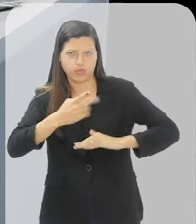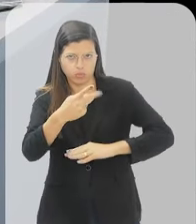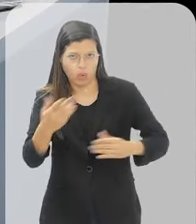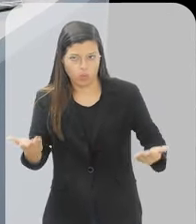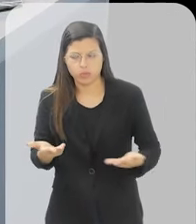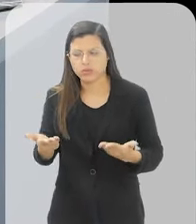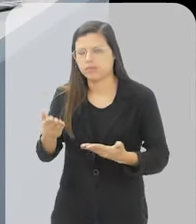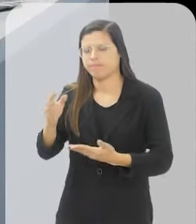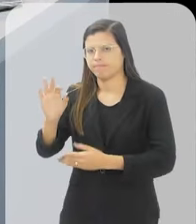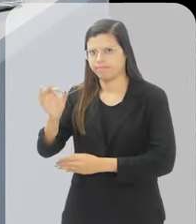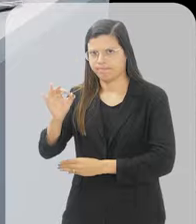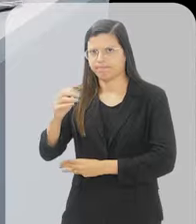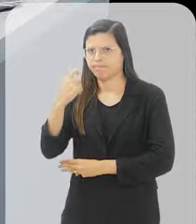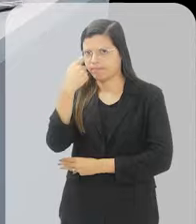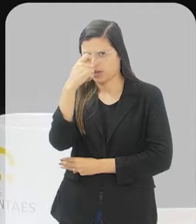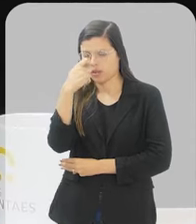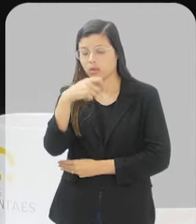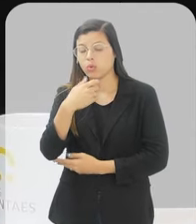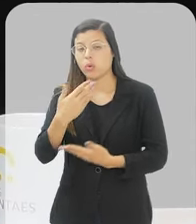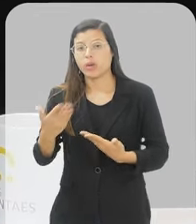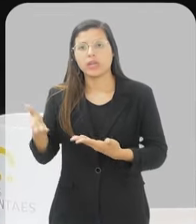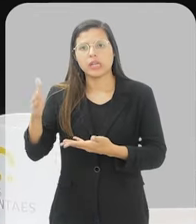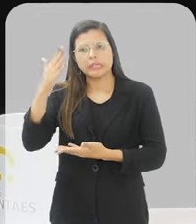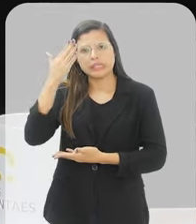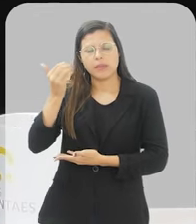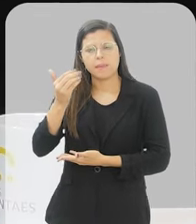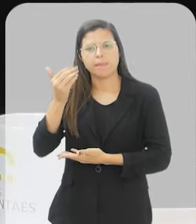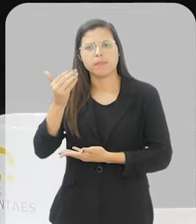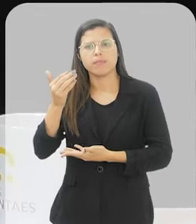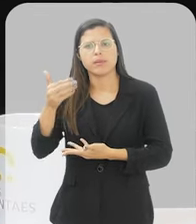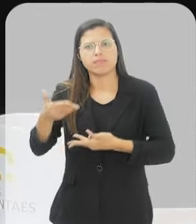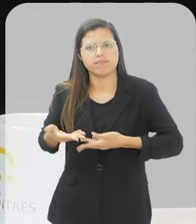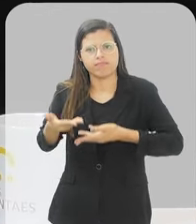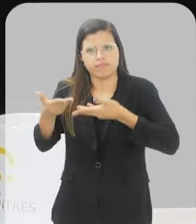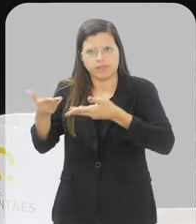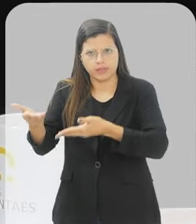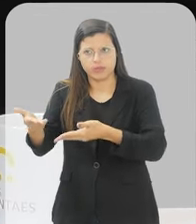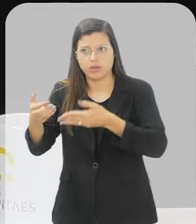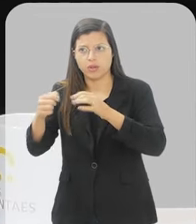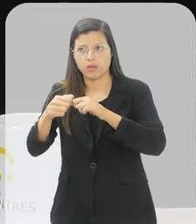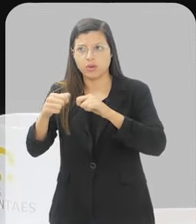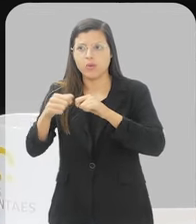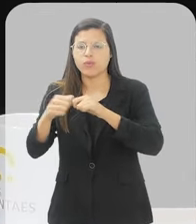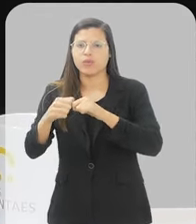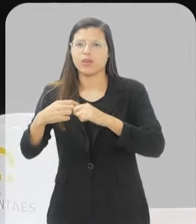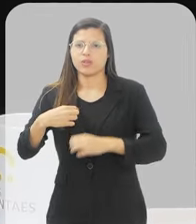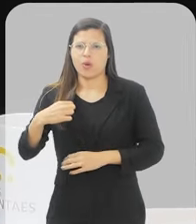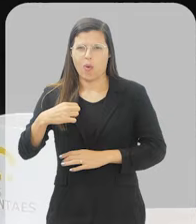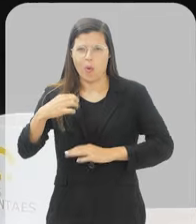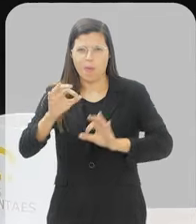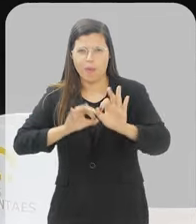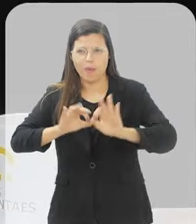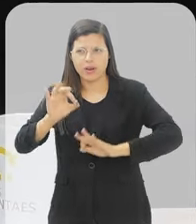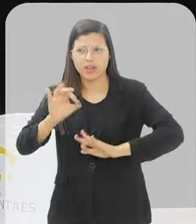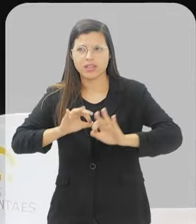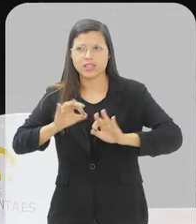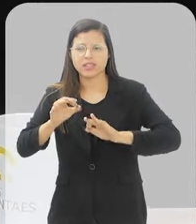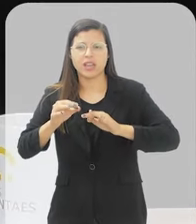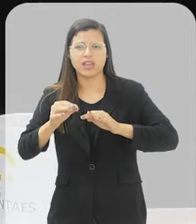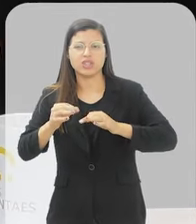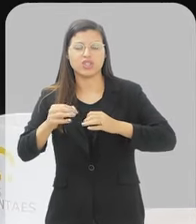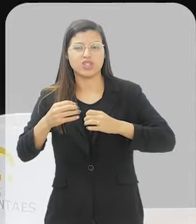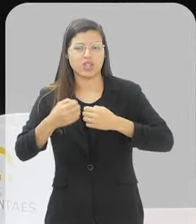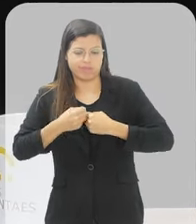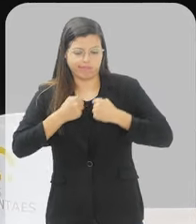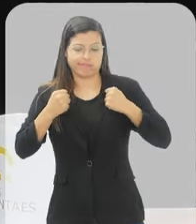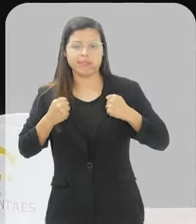eu sou maquiador. E aí ele, sabendo disso, foi quando ele me convidou e eu fiz uma fantasia que, na verdade, de Vingador,